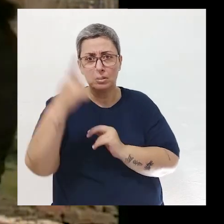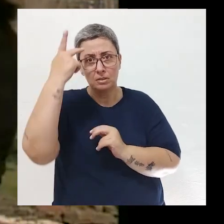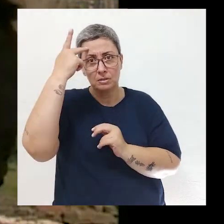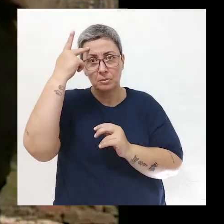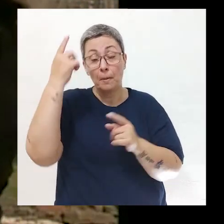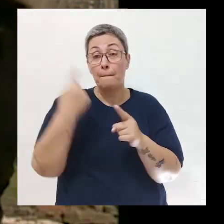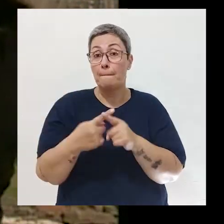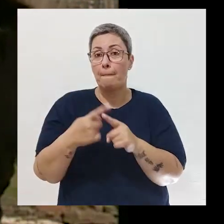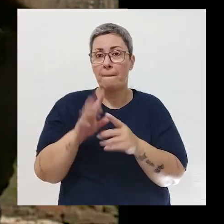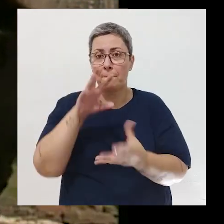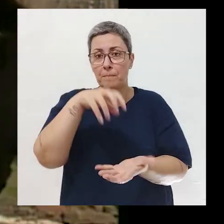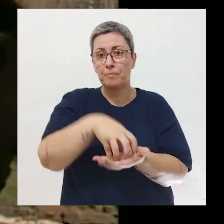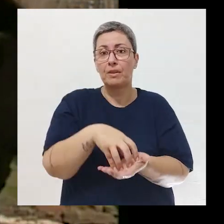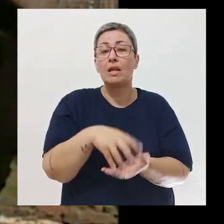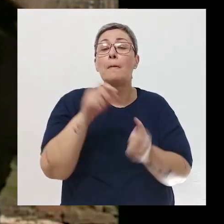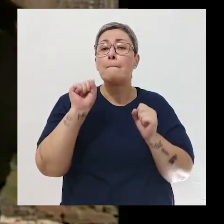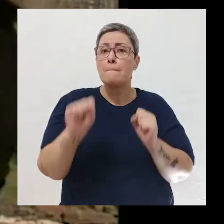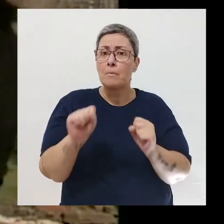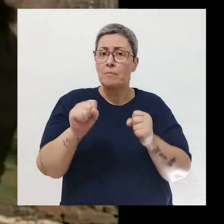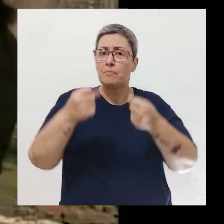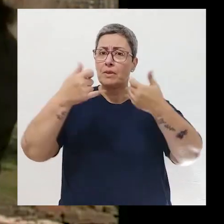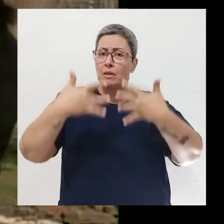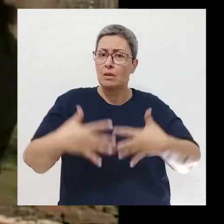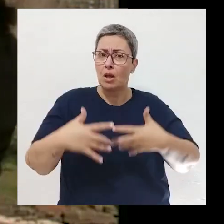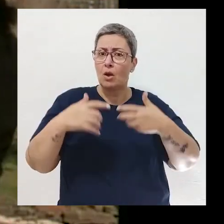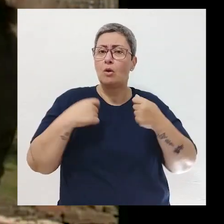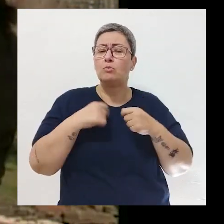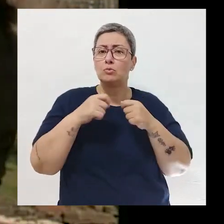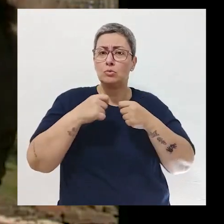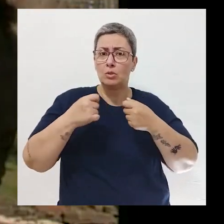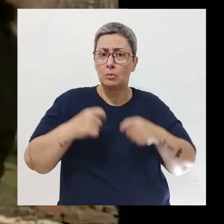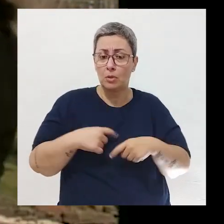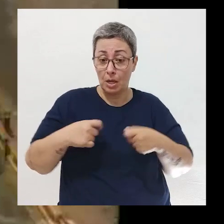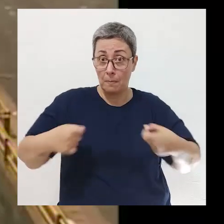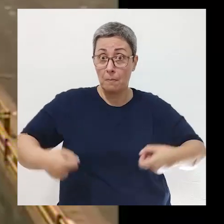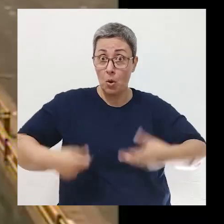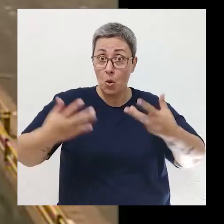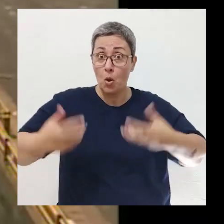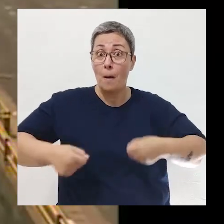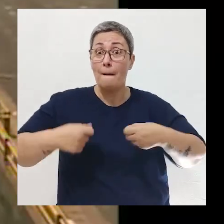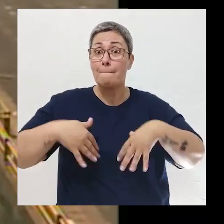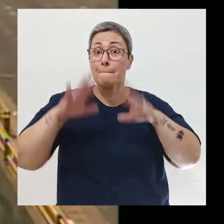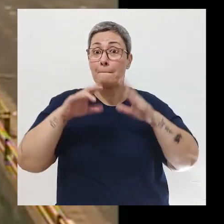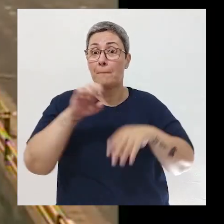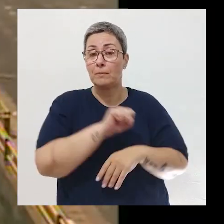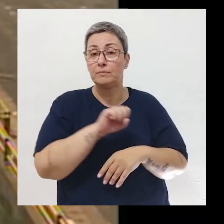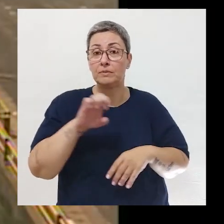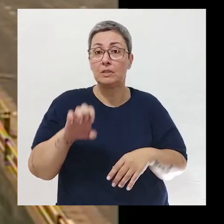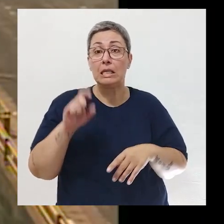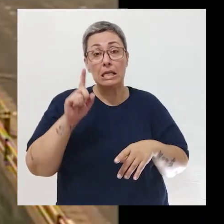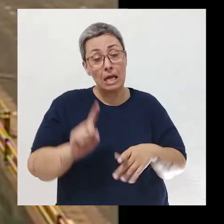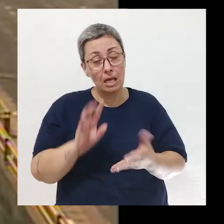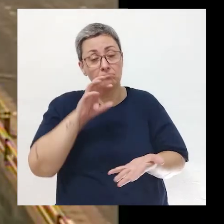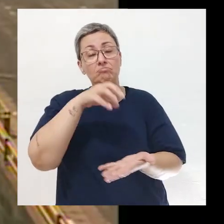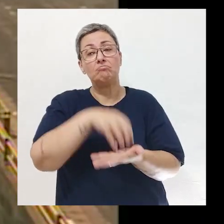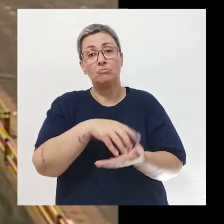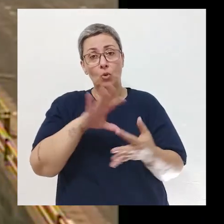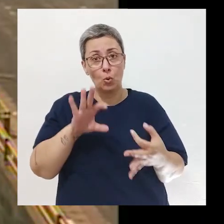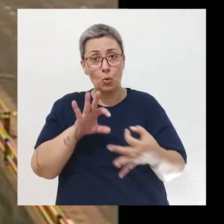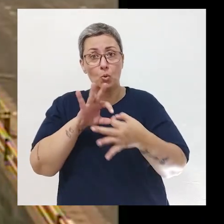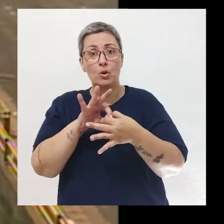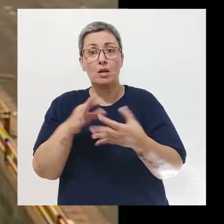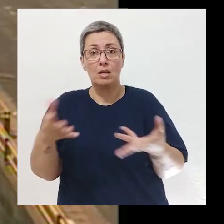Paulo, porque hoje nós podemos falar que as maiores cargas estão no Sudeste. E é fundamental o ponto que nós